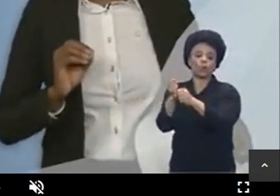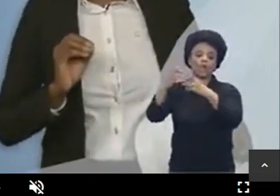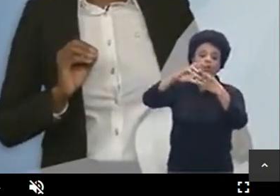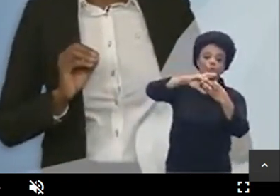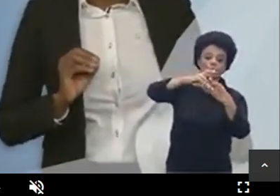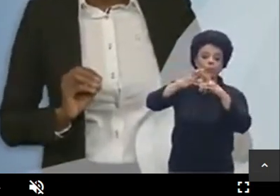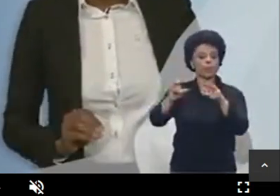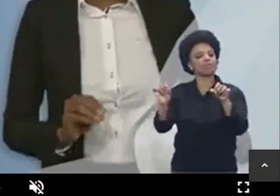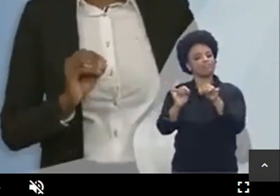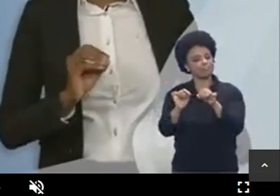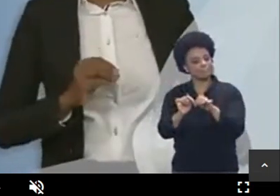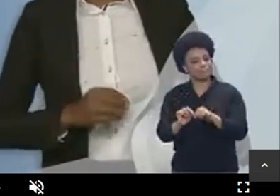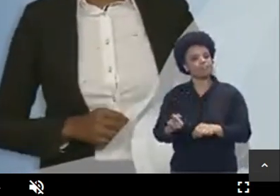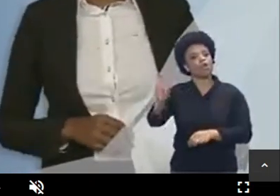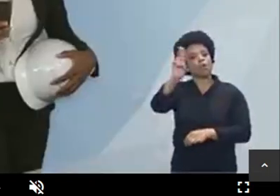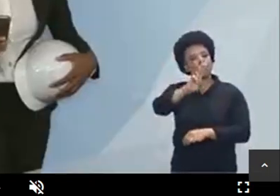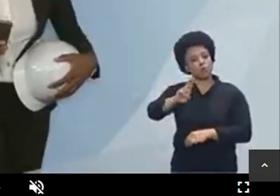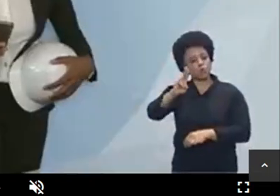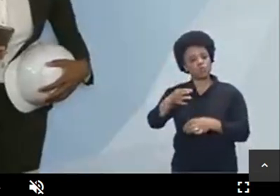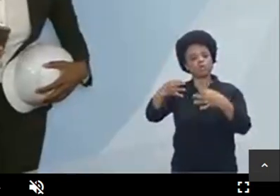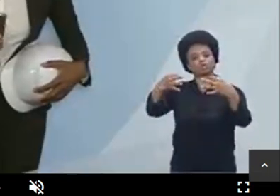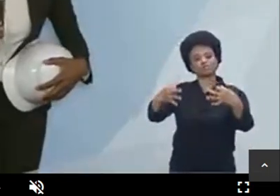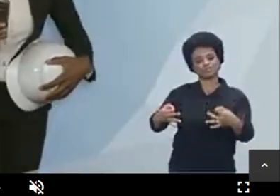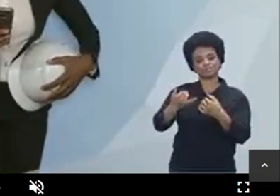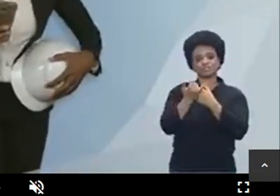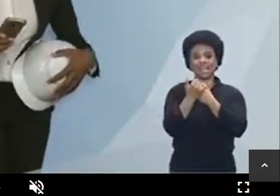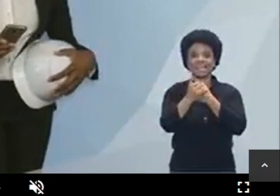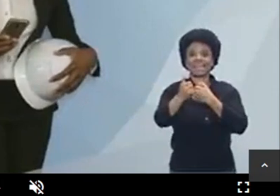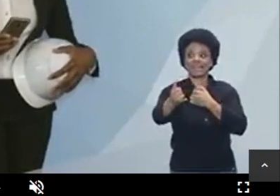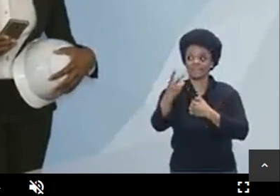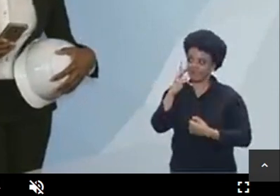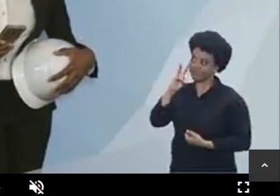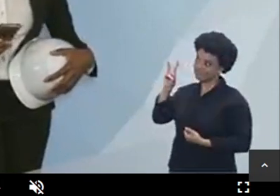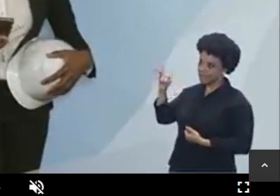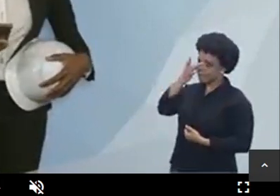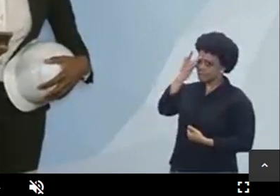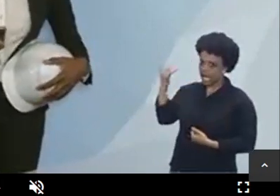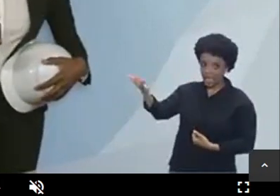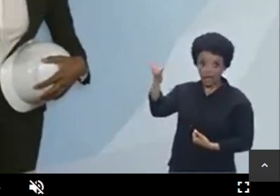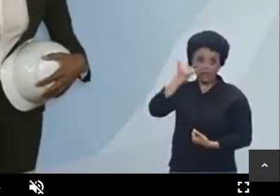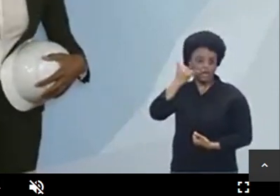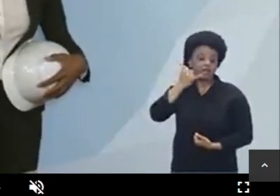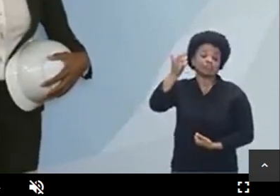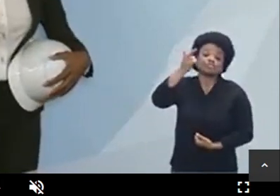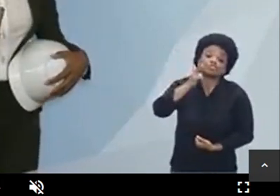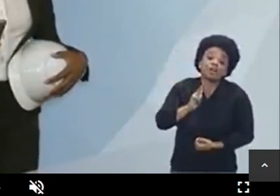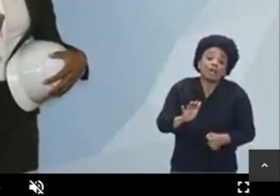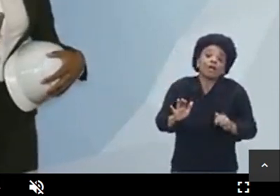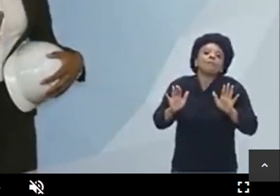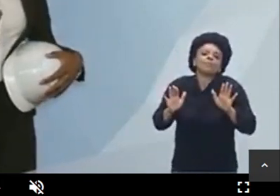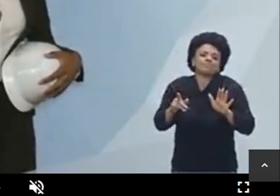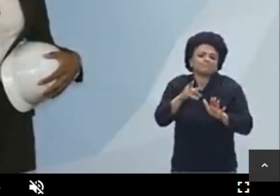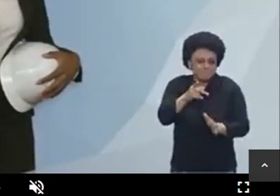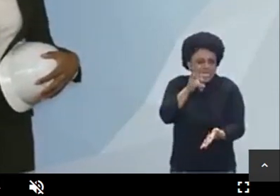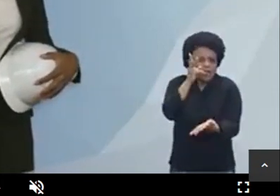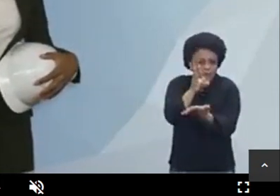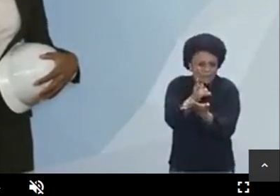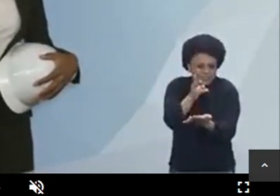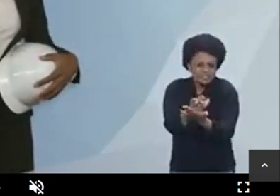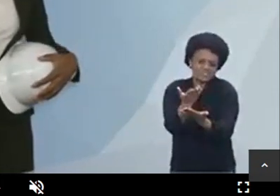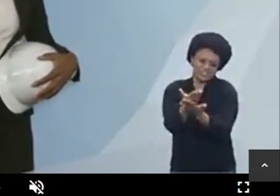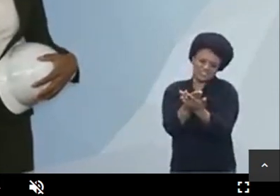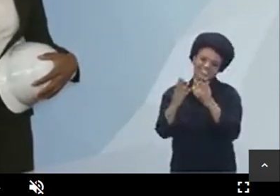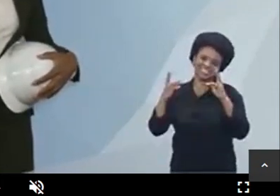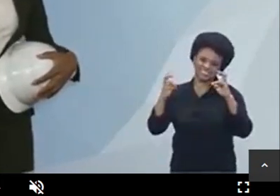fazer uso consciente de energia. Olha só, o cliente está me ligando de novo. Bom, não deixe de continuar estudando esse assunto,